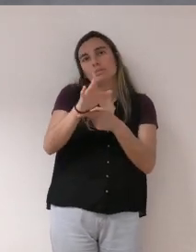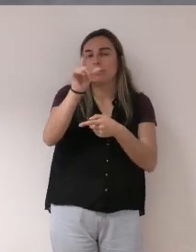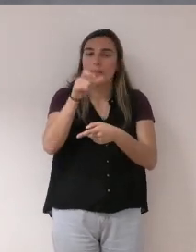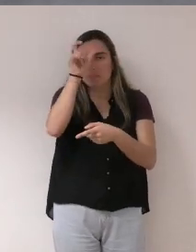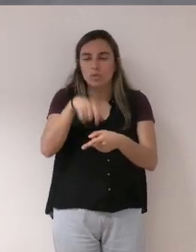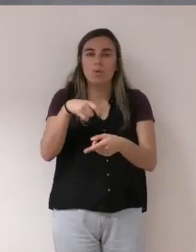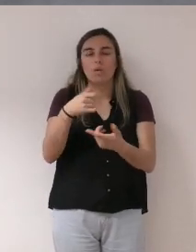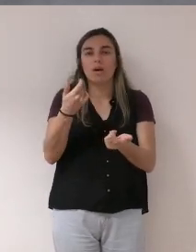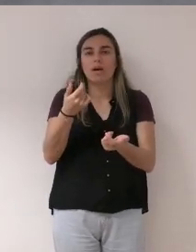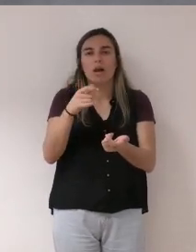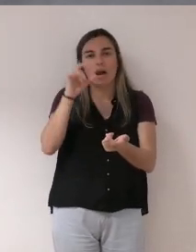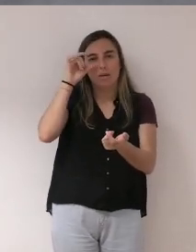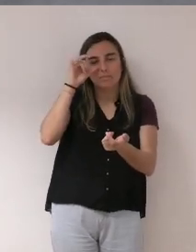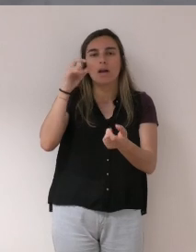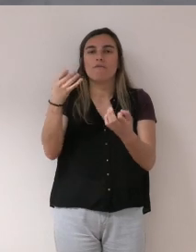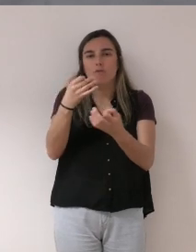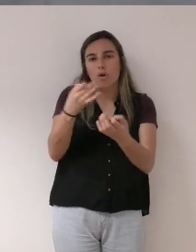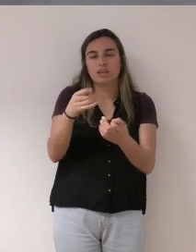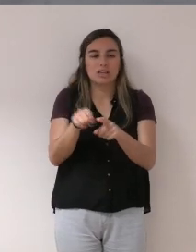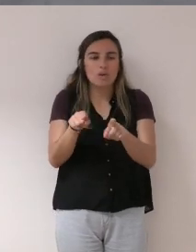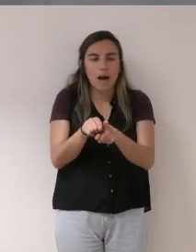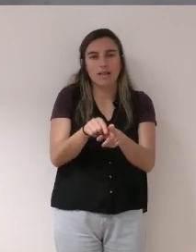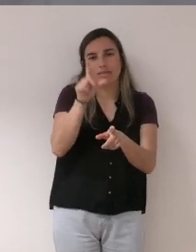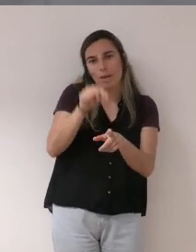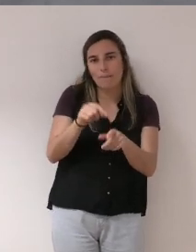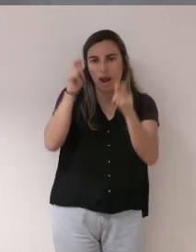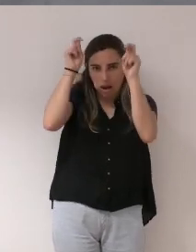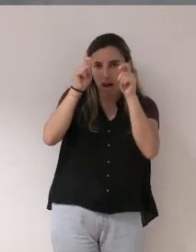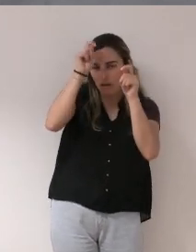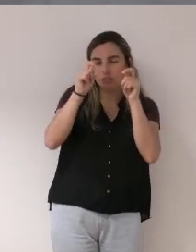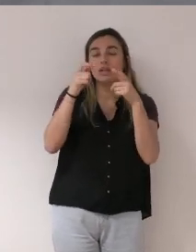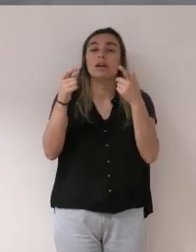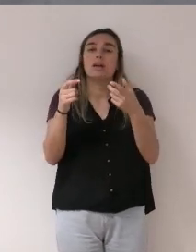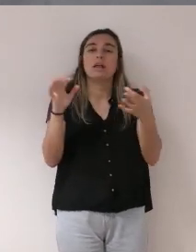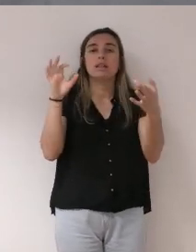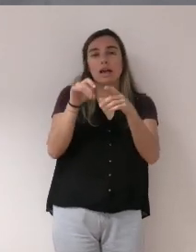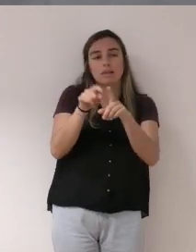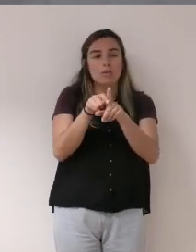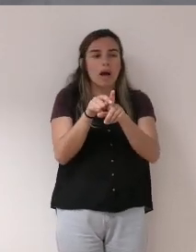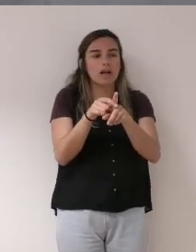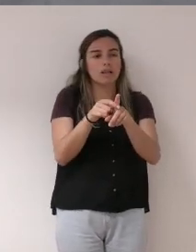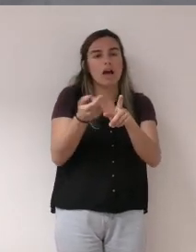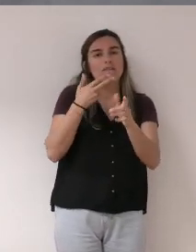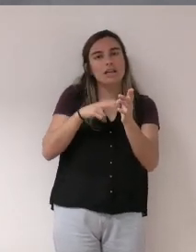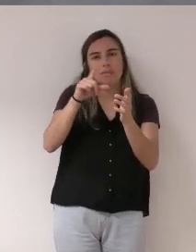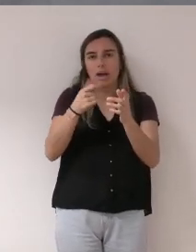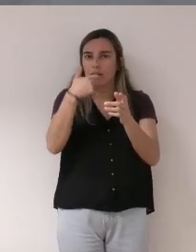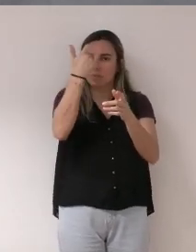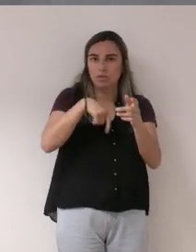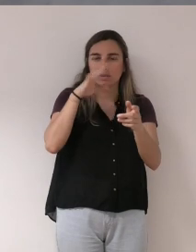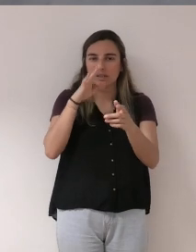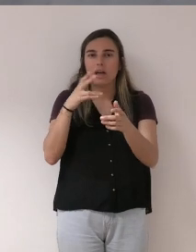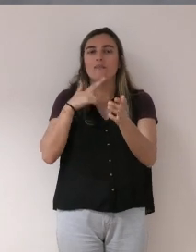em todo aquele drama platónico sobre a realidade e sobre o sujeito também, não é? Se a realidade existe ou